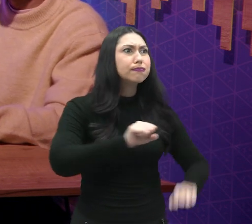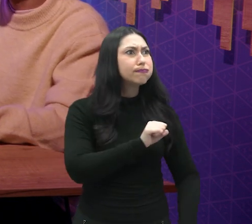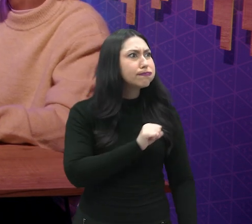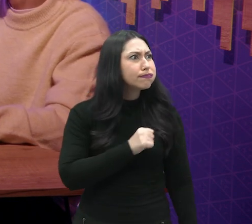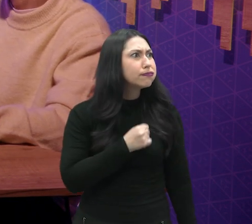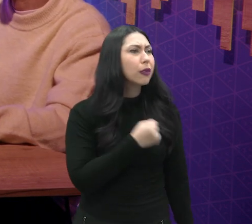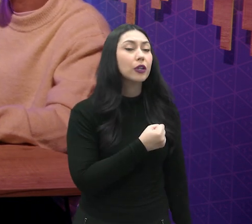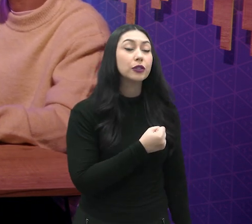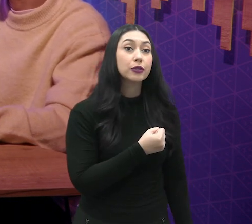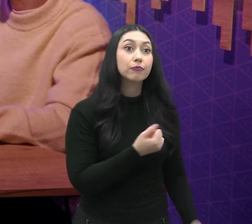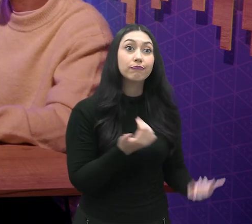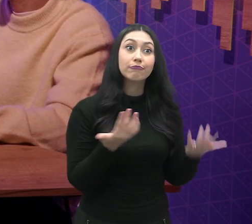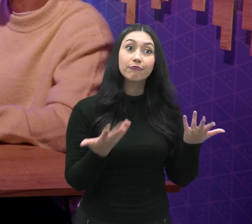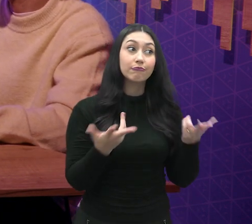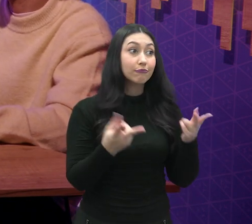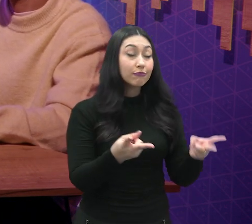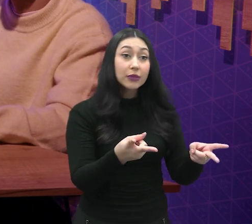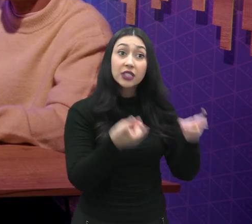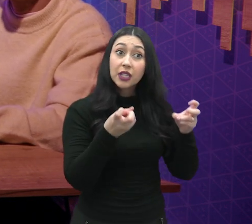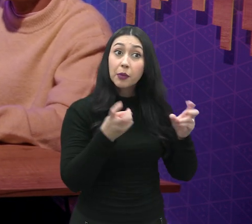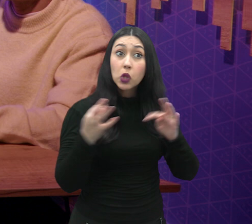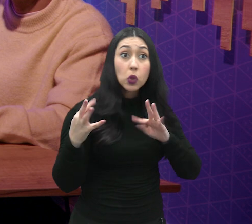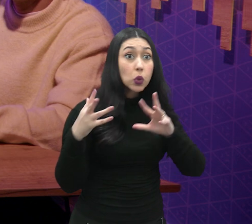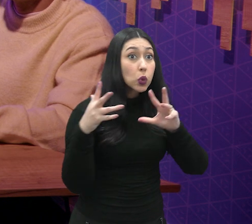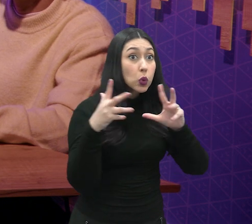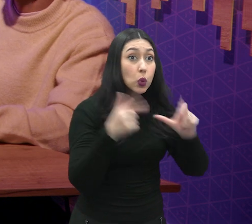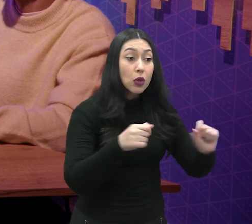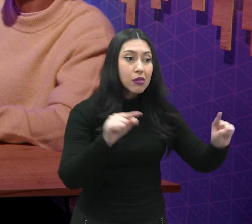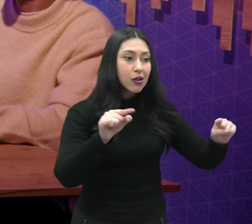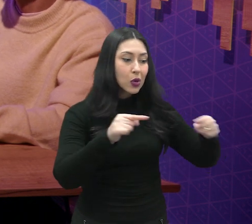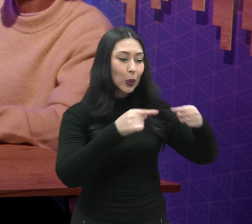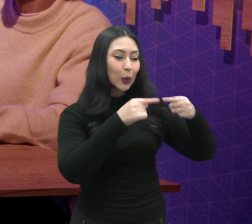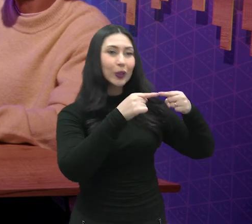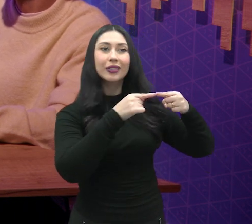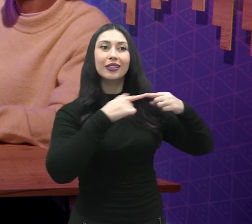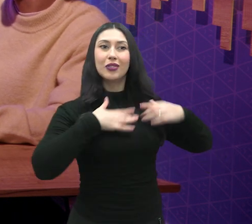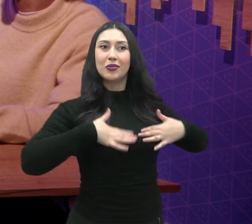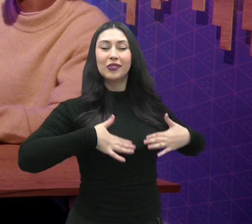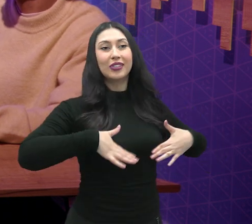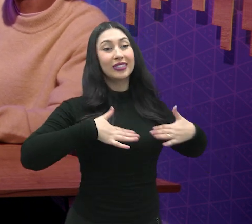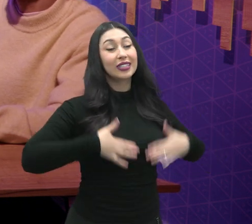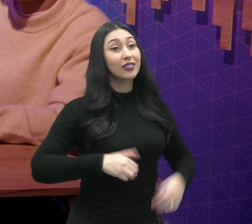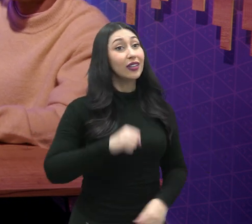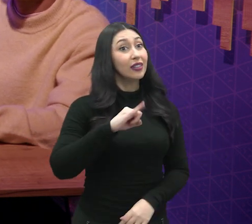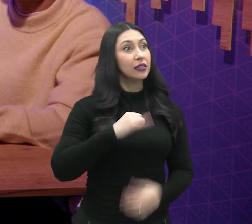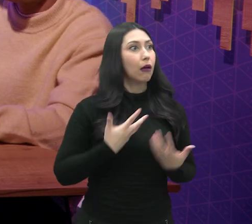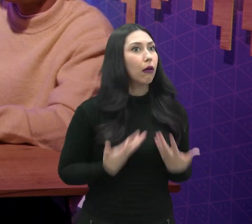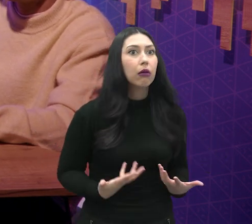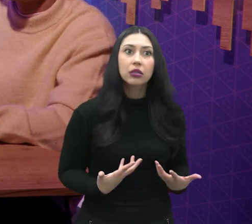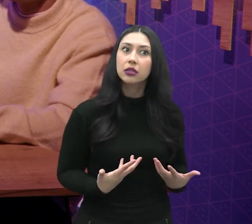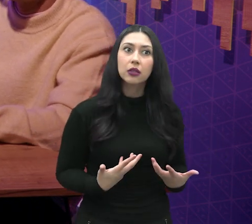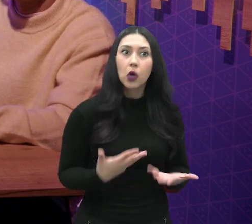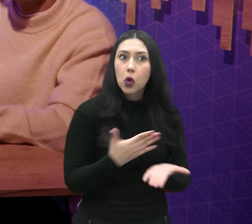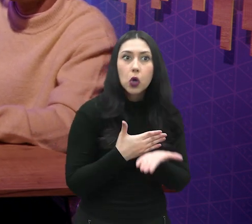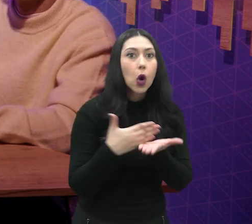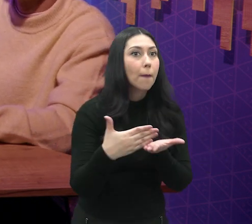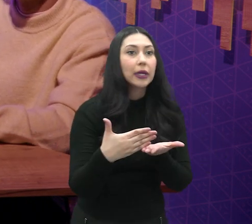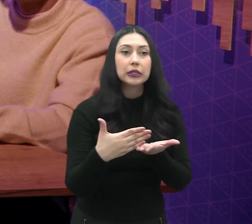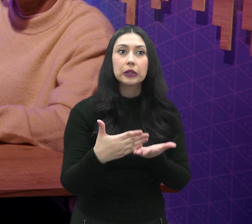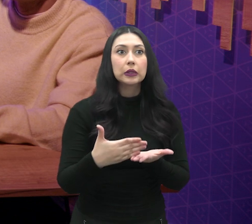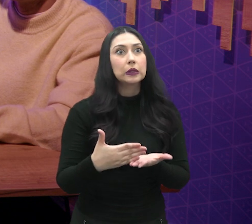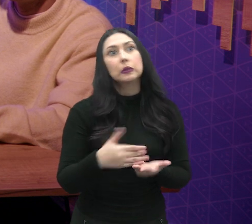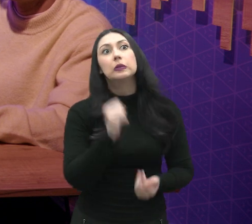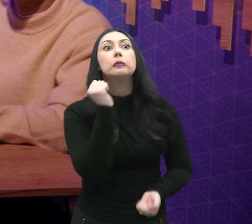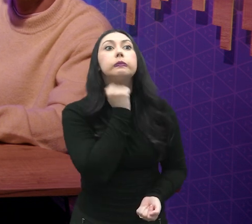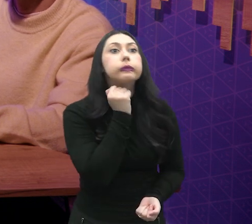se aflorado muito. E olha aí como essas coisas estão também associadas ao descanso. Quando a gente não descansa, a gente aí, ó,